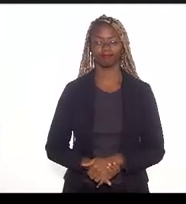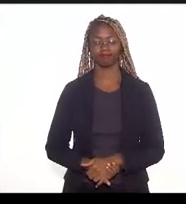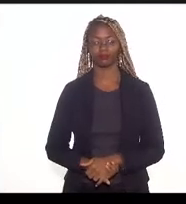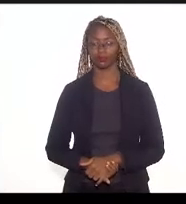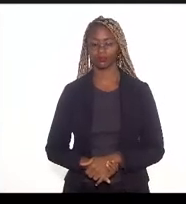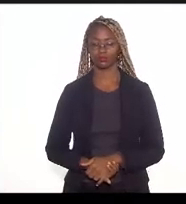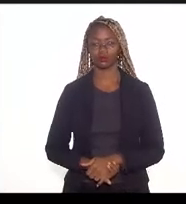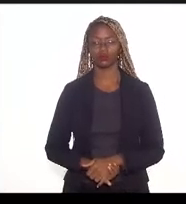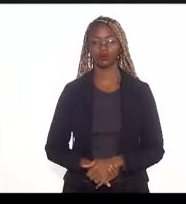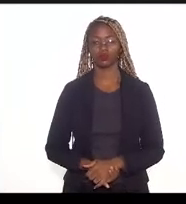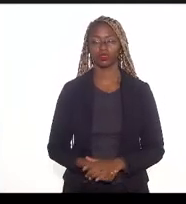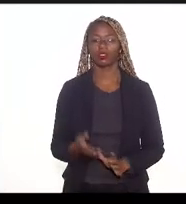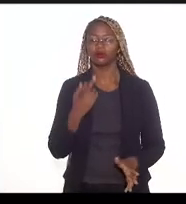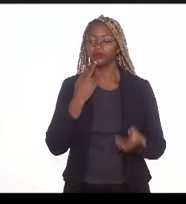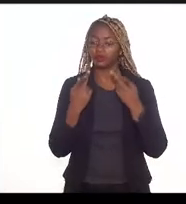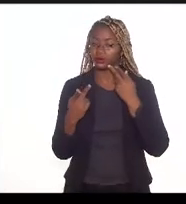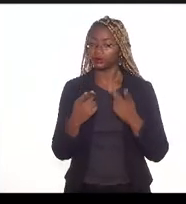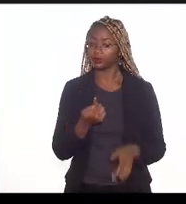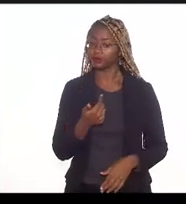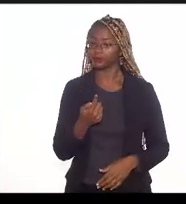Falar um pouquinho do Fundes agora, né?